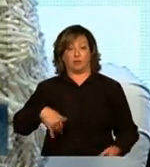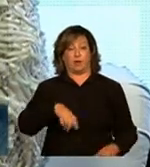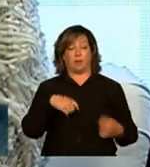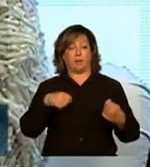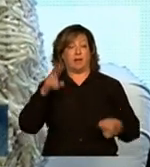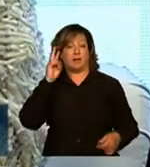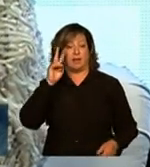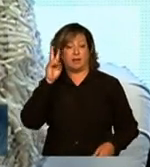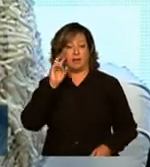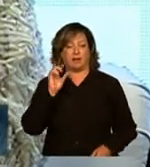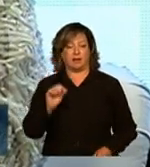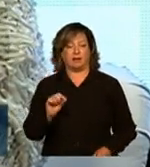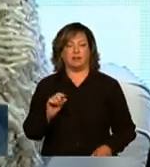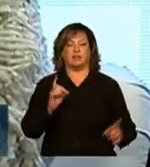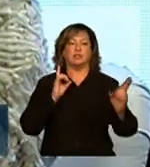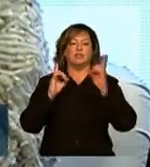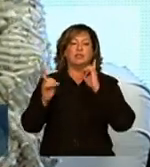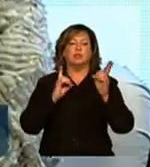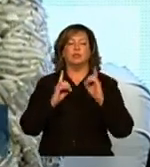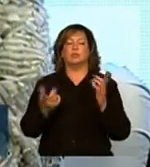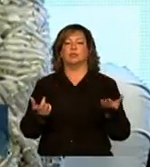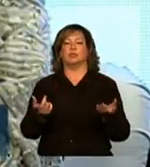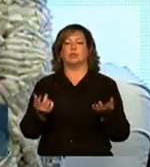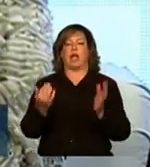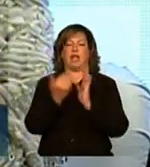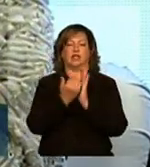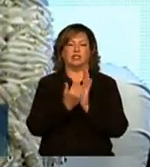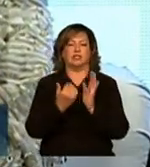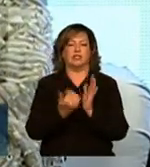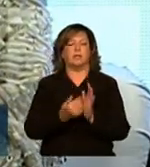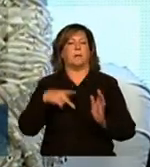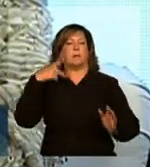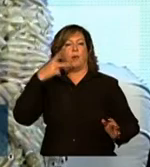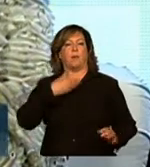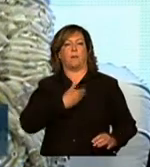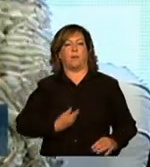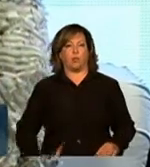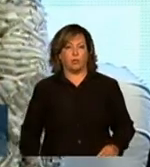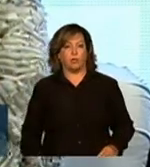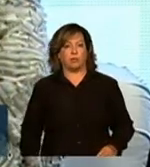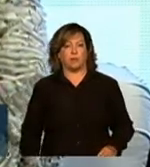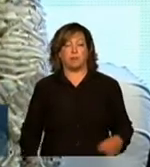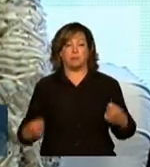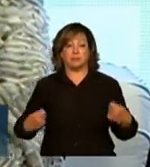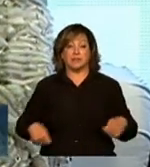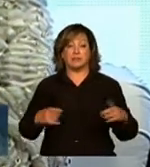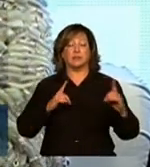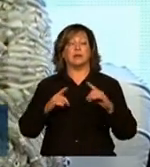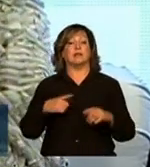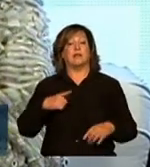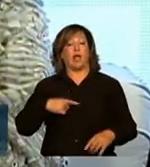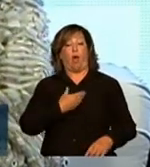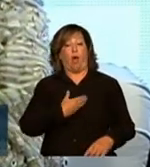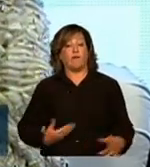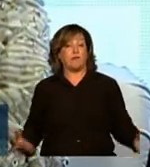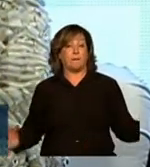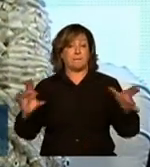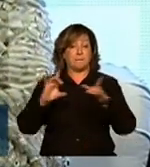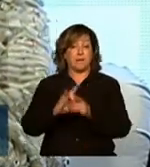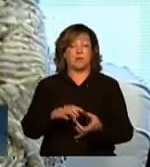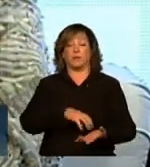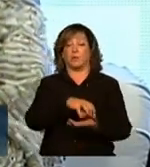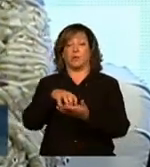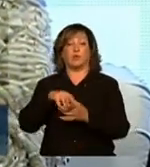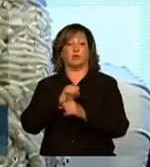você não discute compras públicas, você não discute uma agenda de políticas públicas se não tiver um governo parceiro dos movimentos